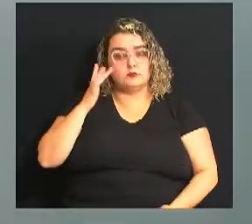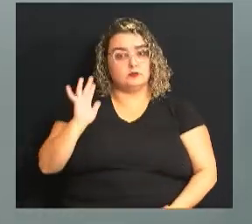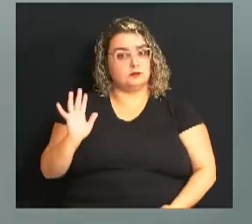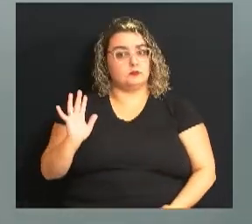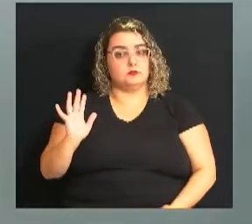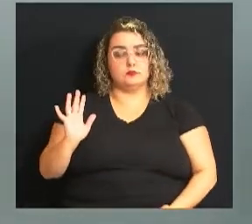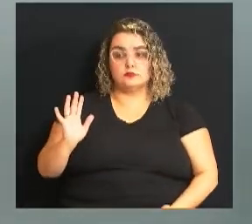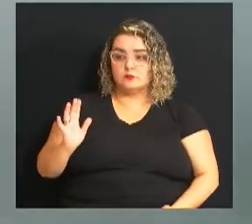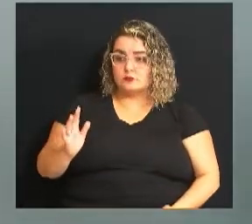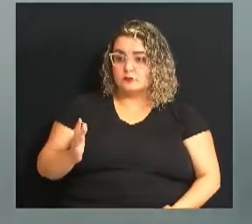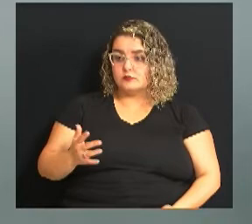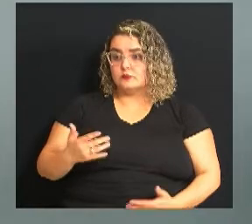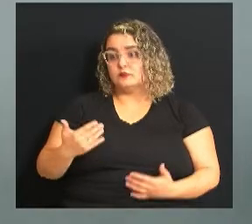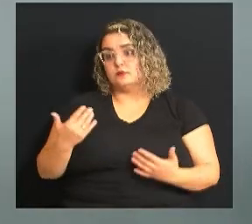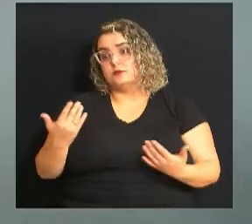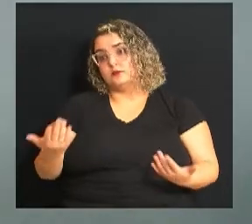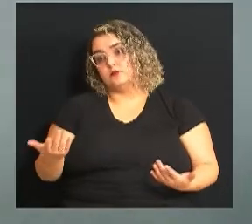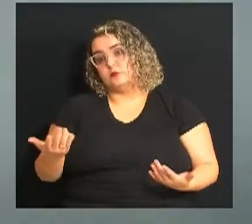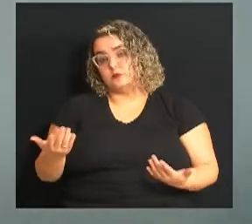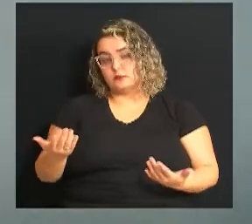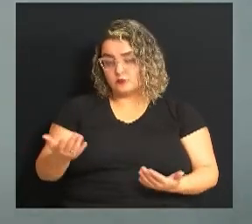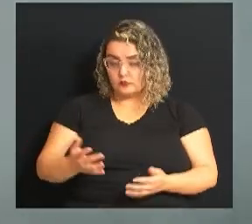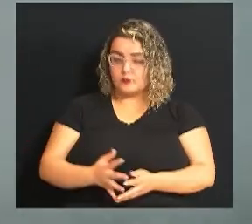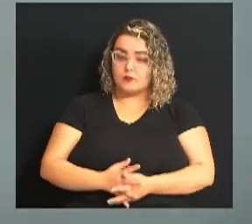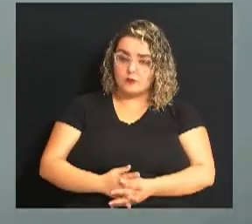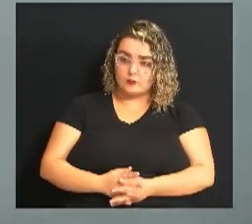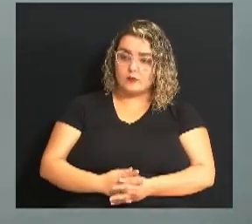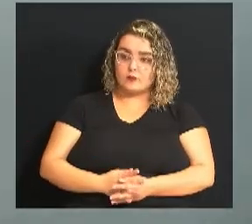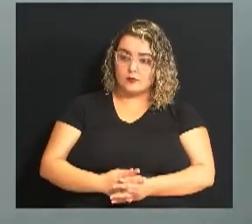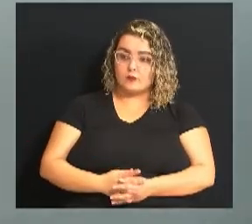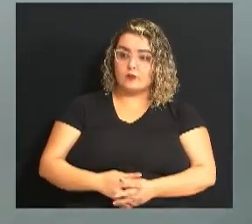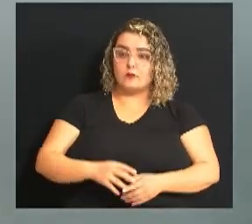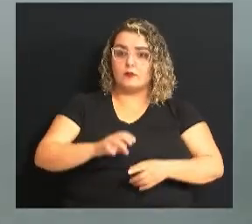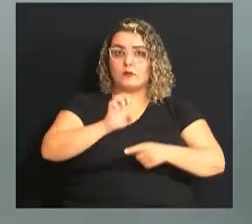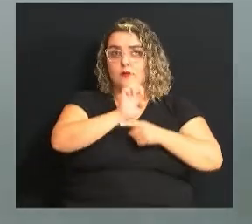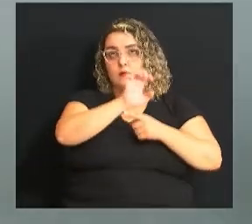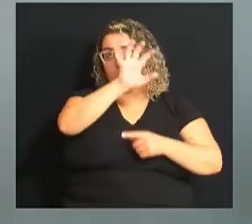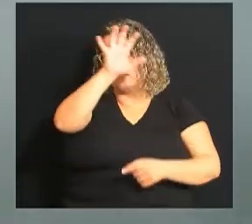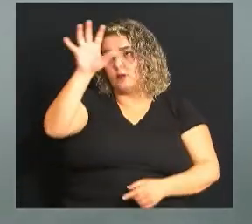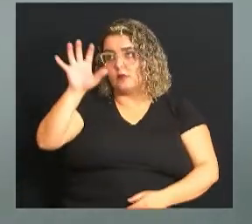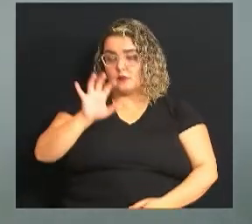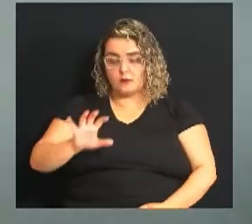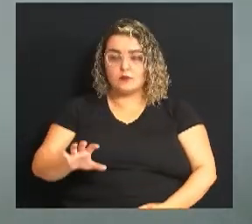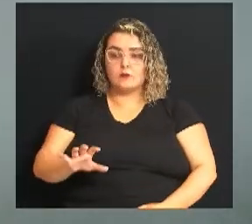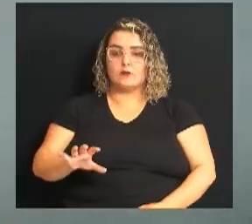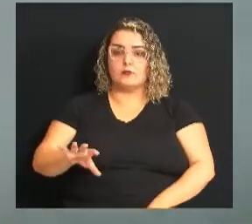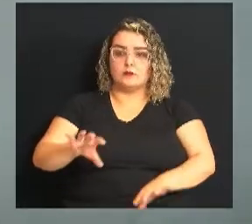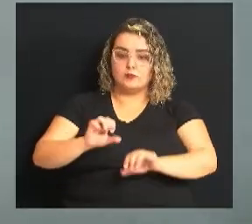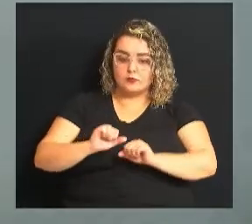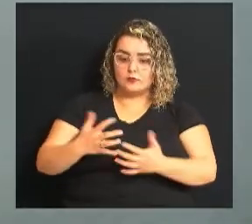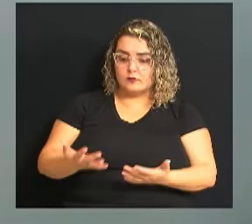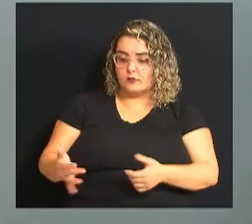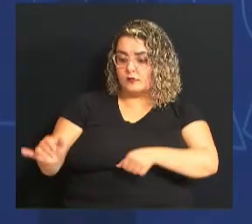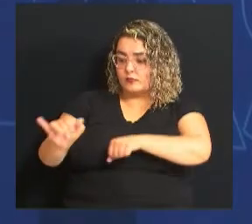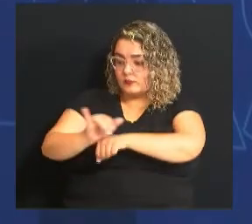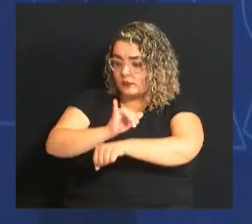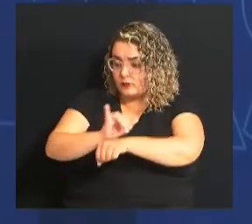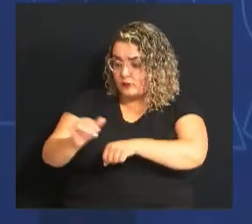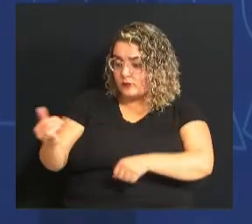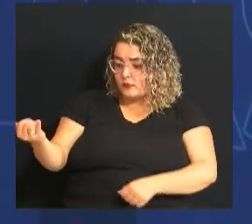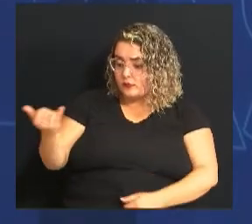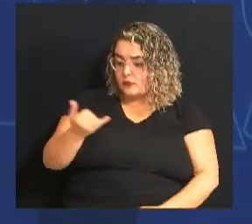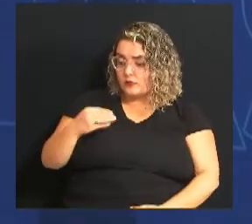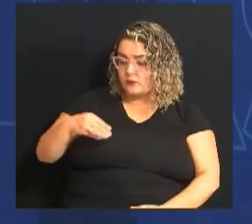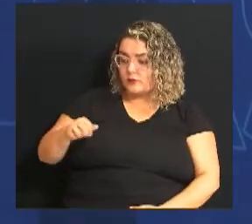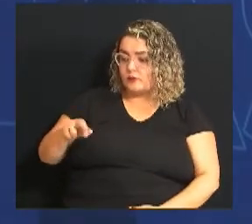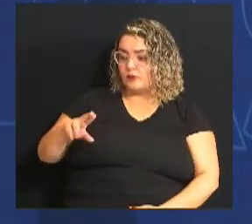estratégia exata que os estados vão adotar em relação a isso. Sobre a estratégia que você citou agora, Marcelo,